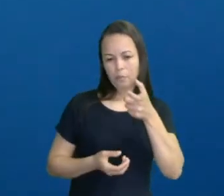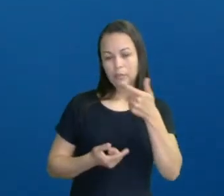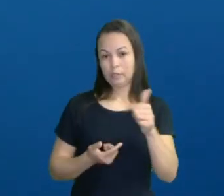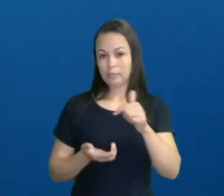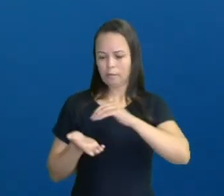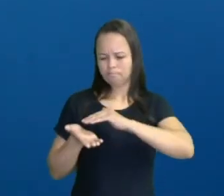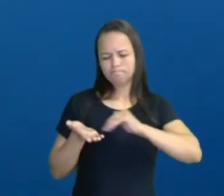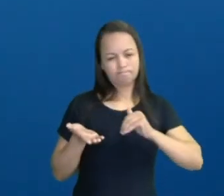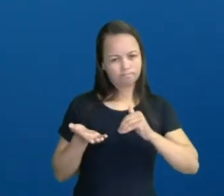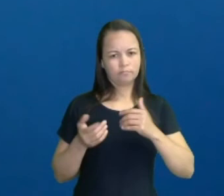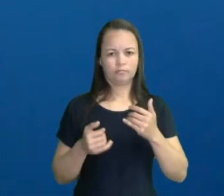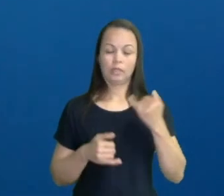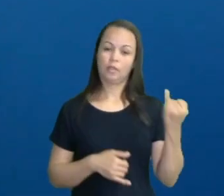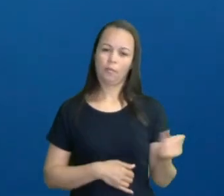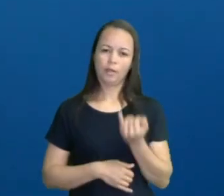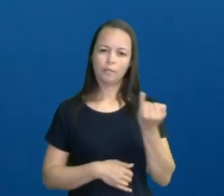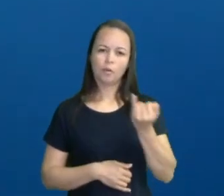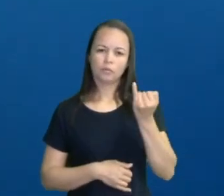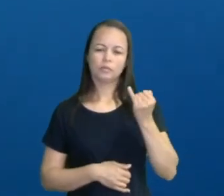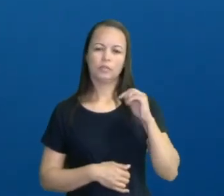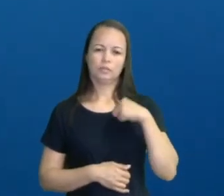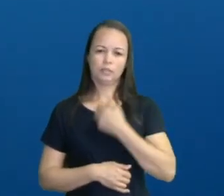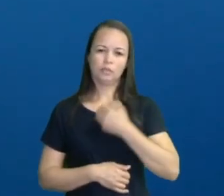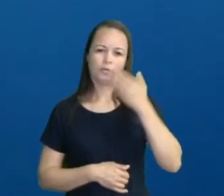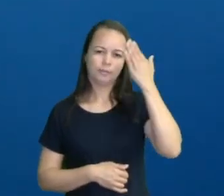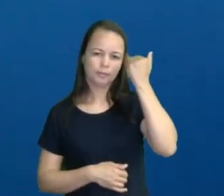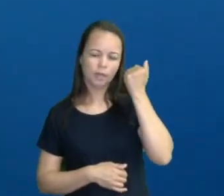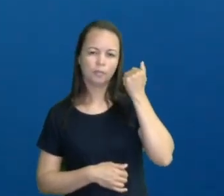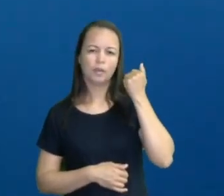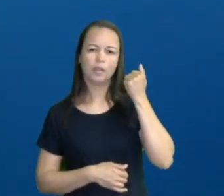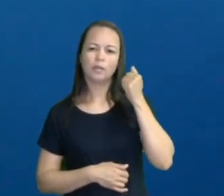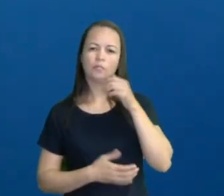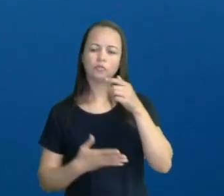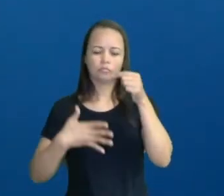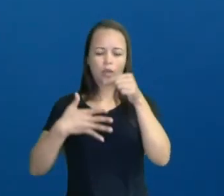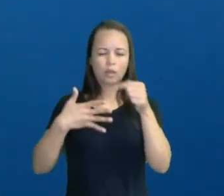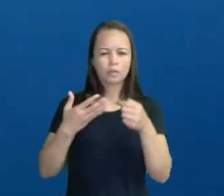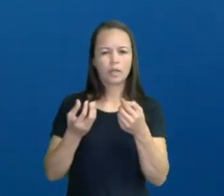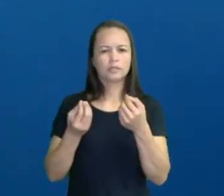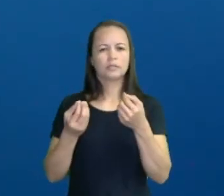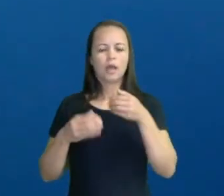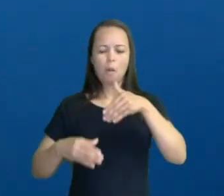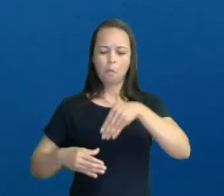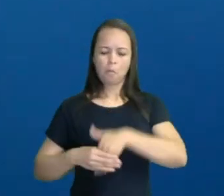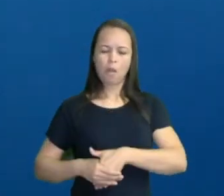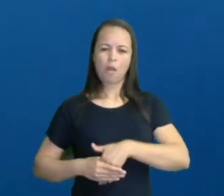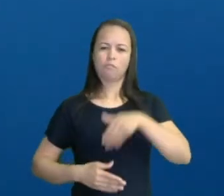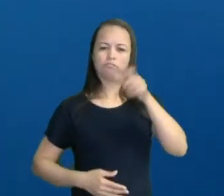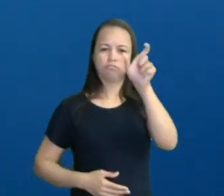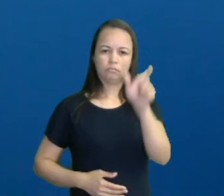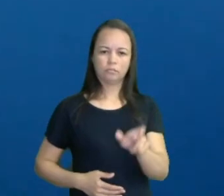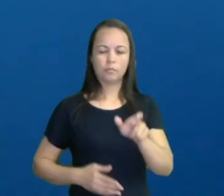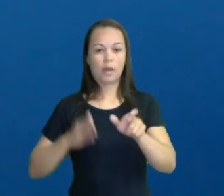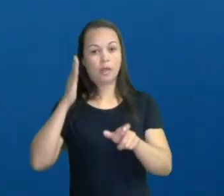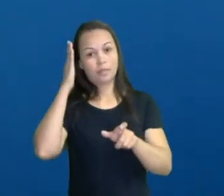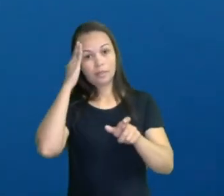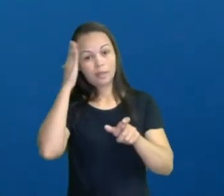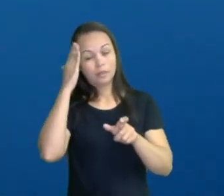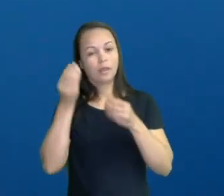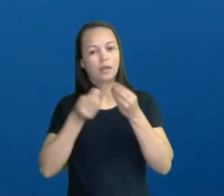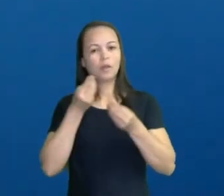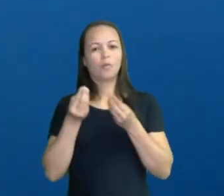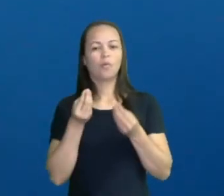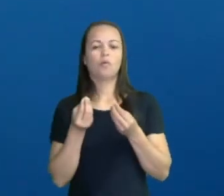gente tira. Então, é importante a gente saber isso, dessa figura napoleônica, para entender como